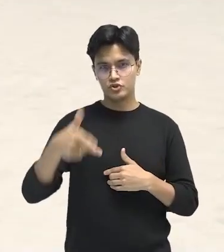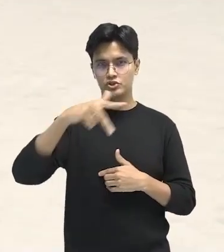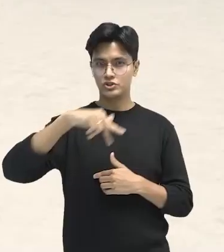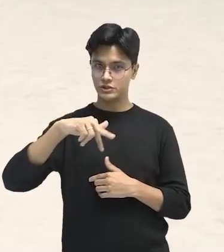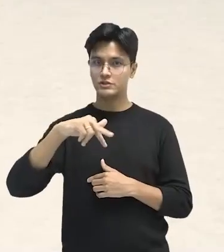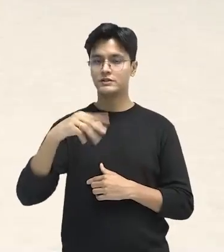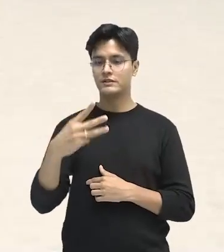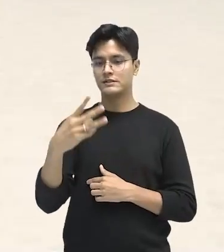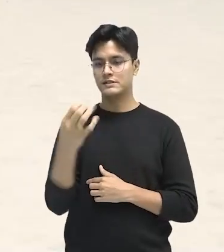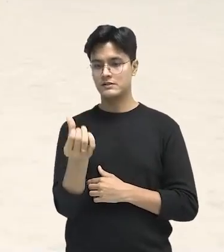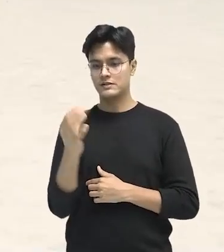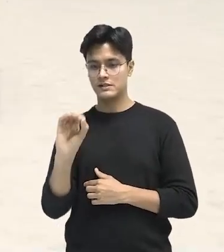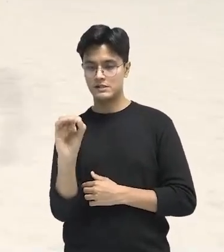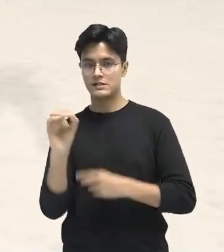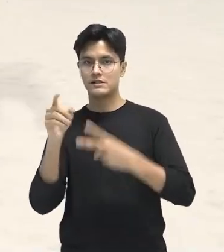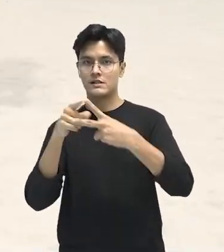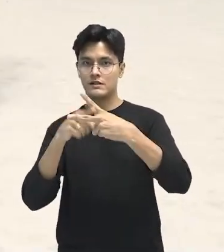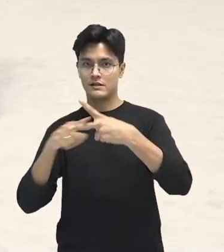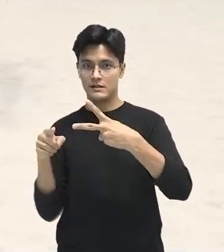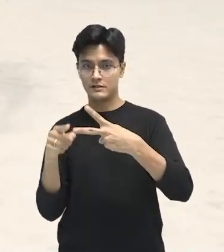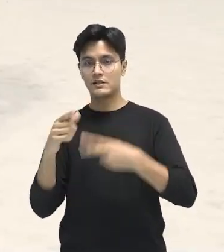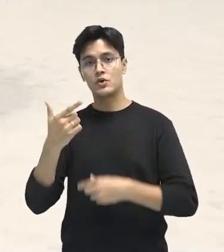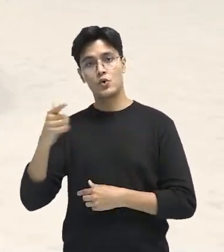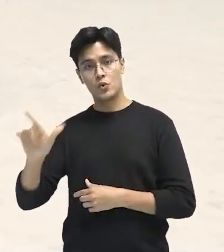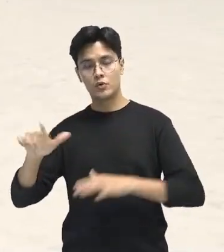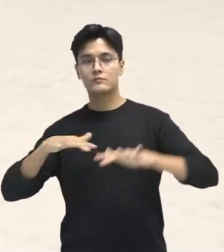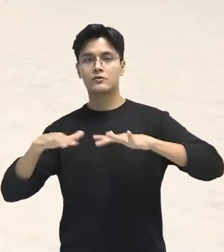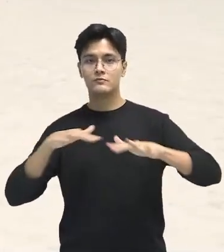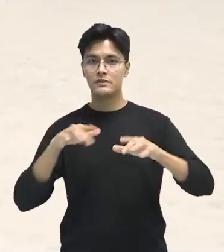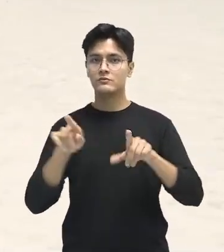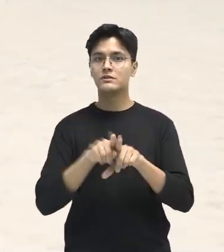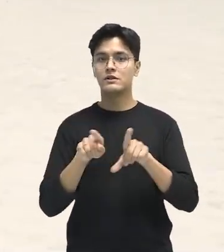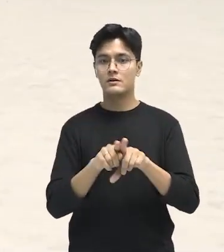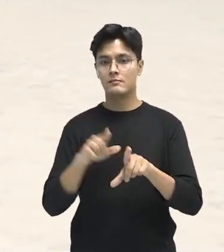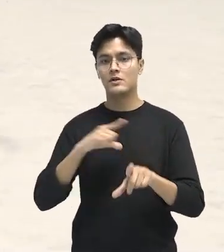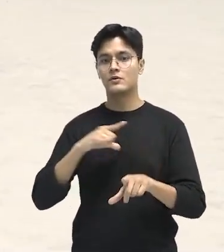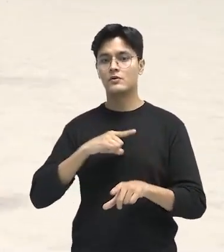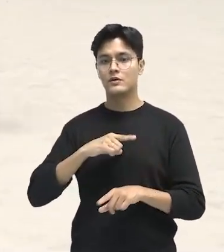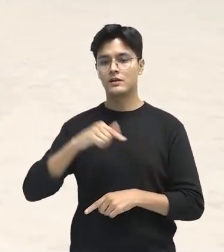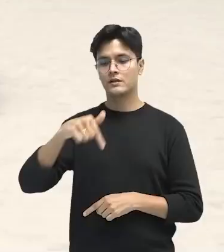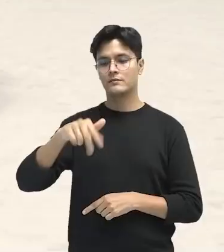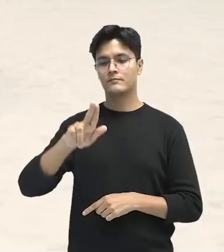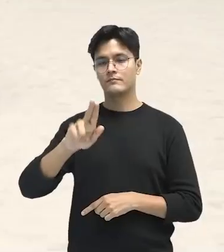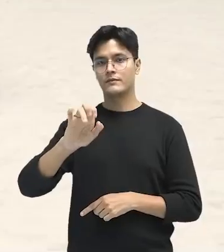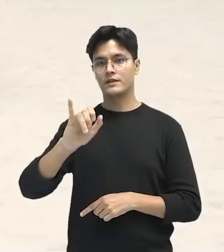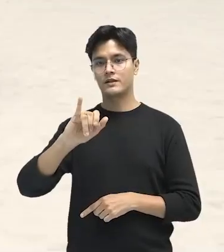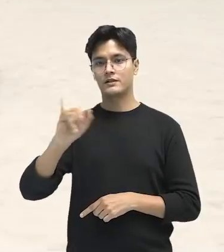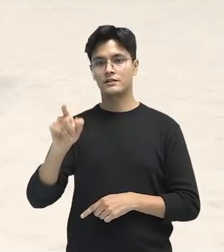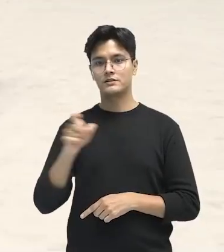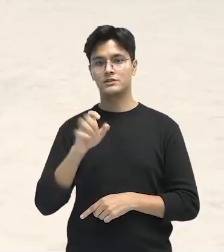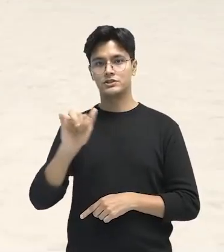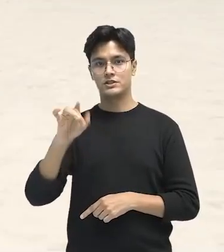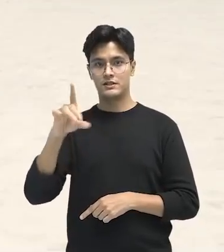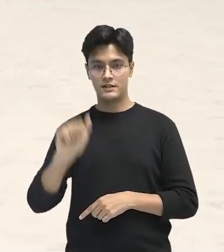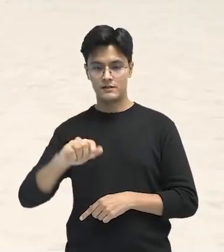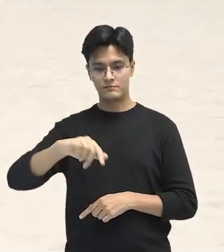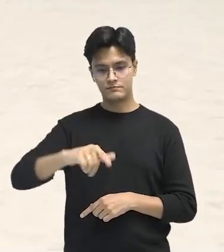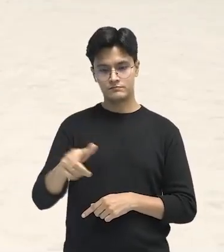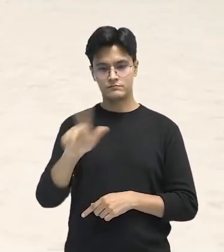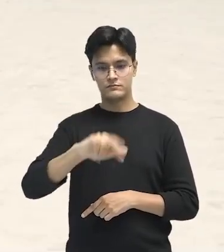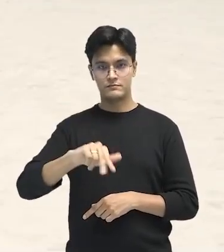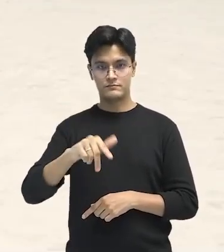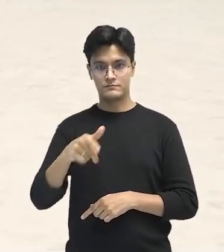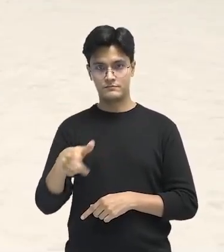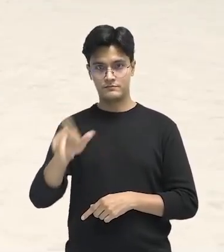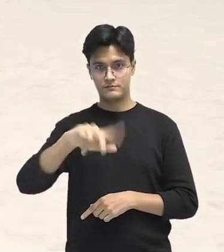parte externa do pé. Outro movimento que nós temos é a queixada. Olha só, a queixada é